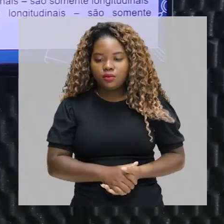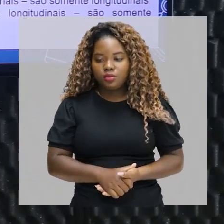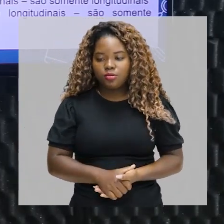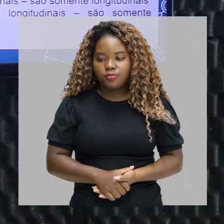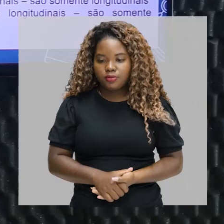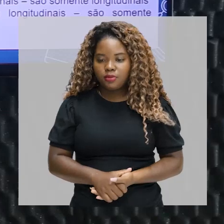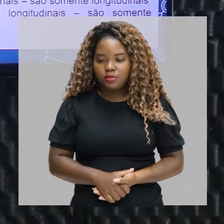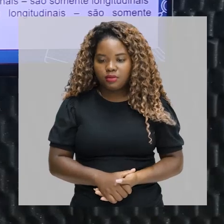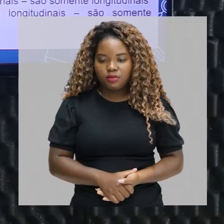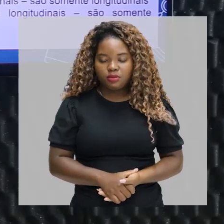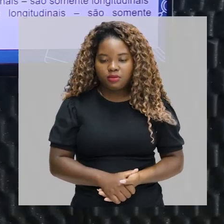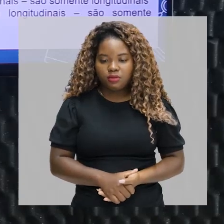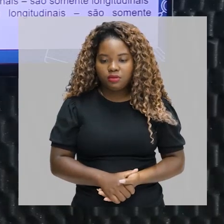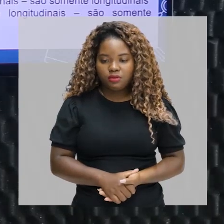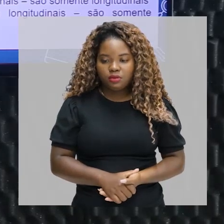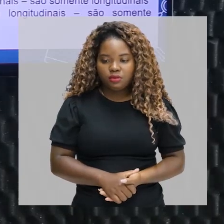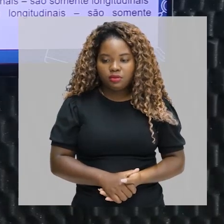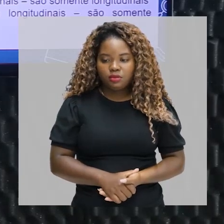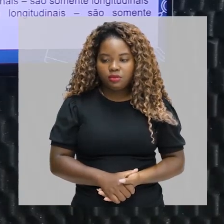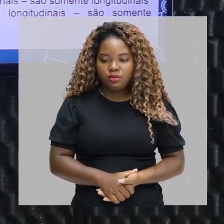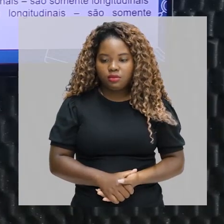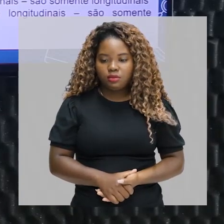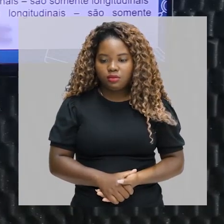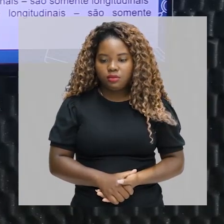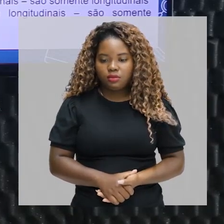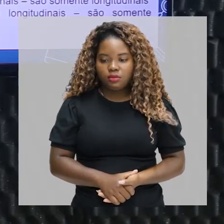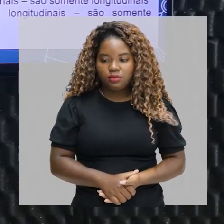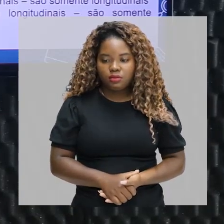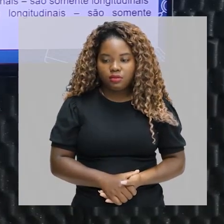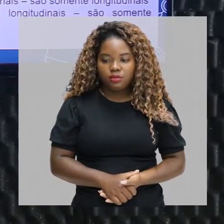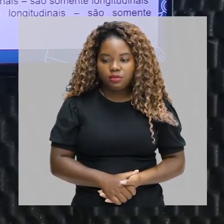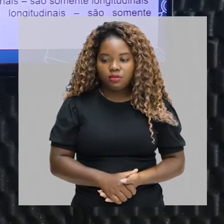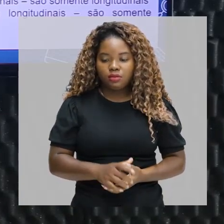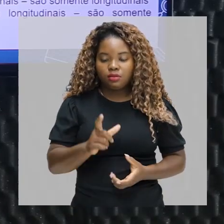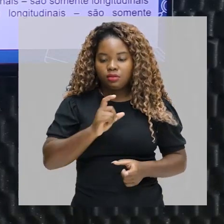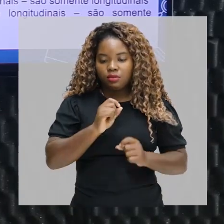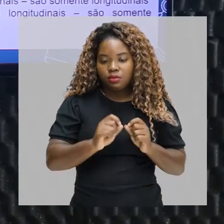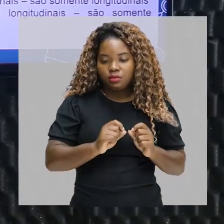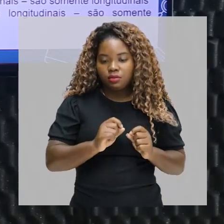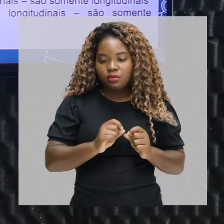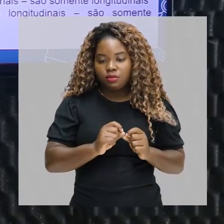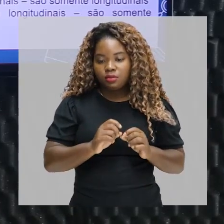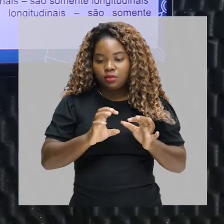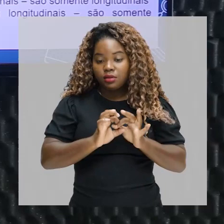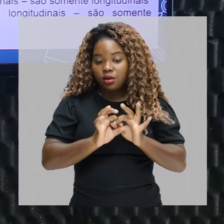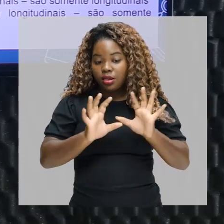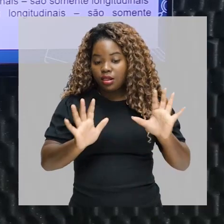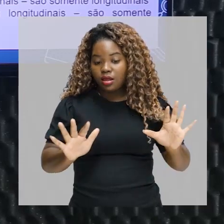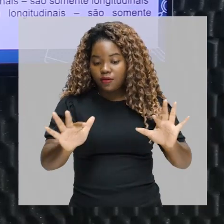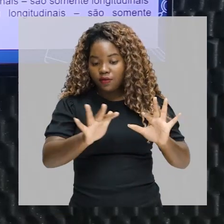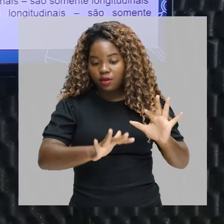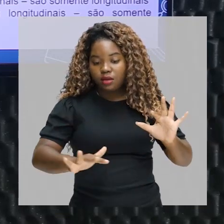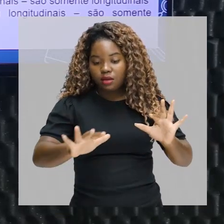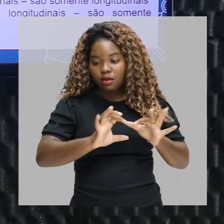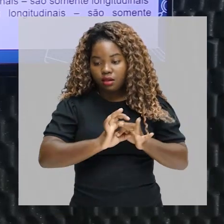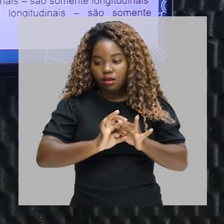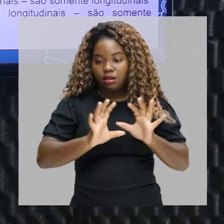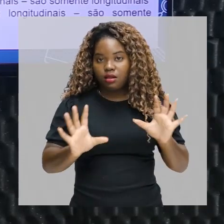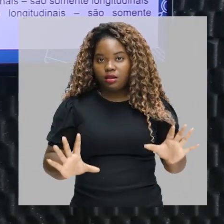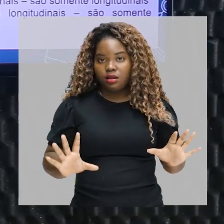já entregou, né? Se a onda luminosa é luz propagando-se no espaço livre, ou seja, um espaço que está